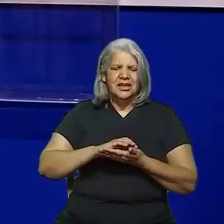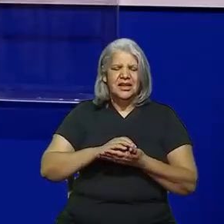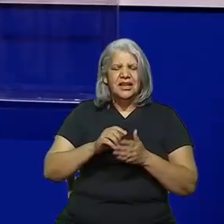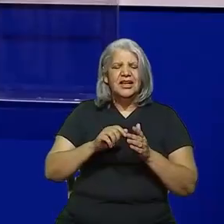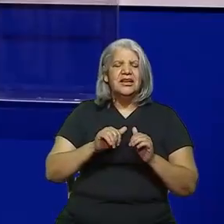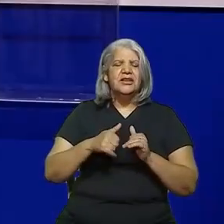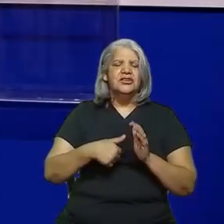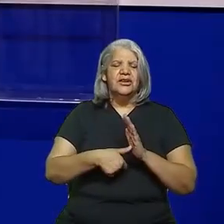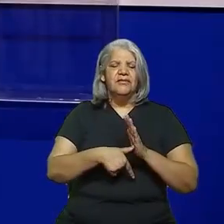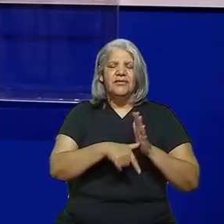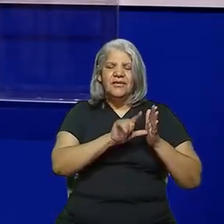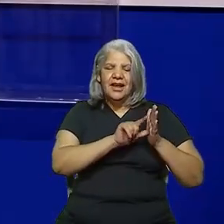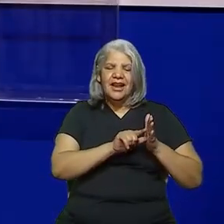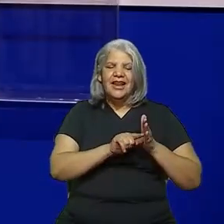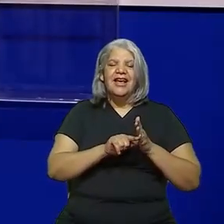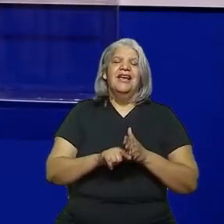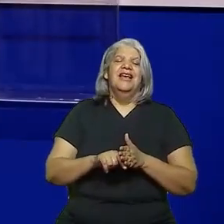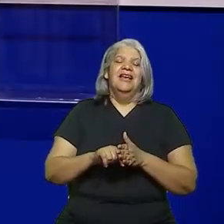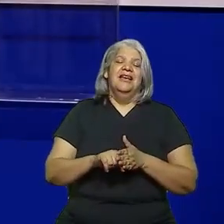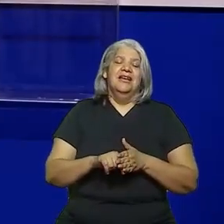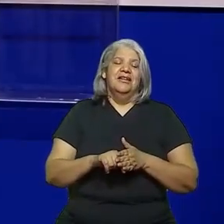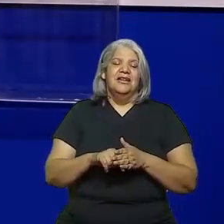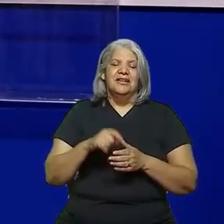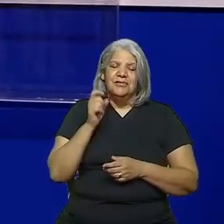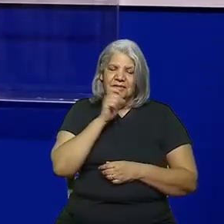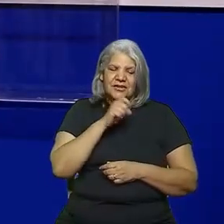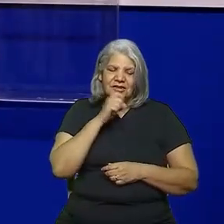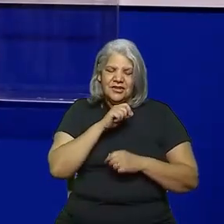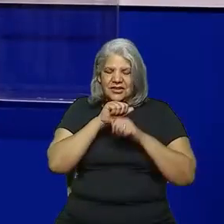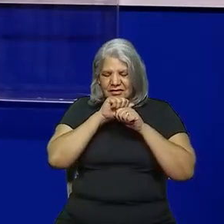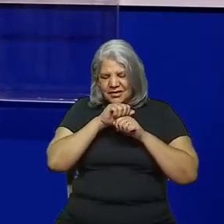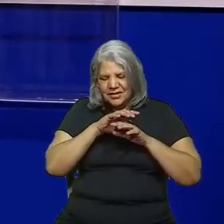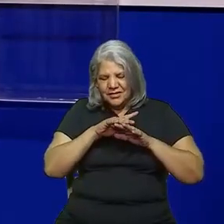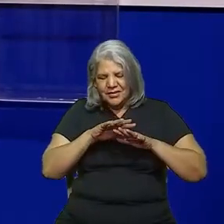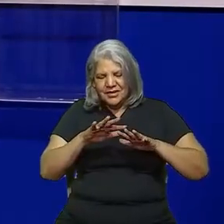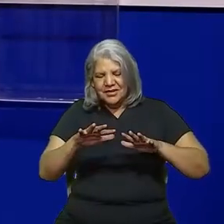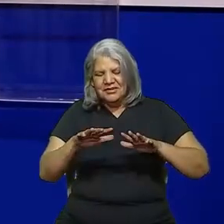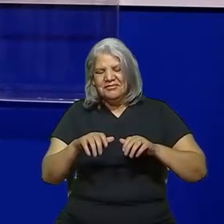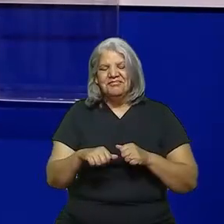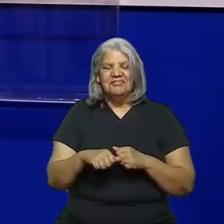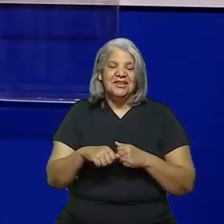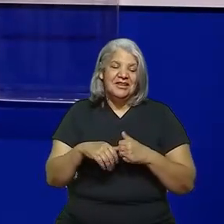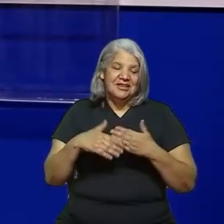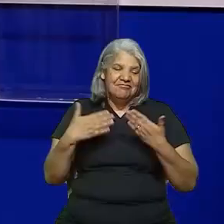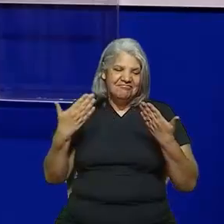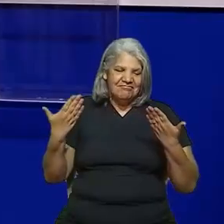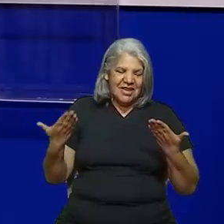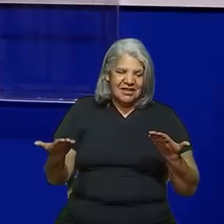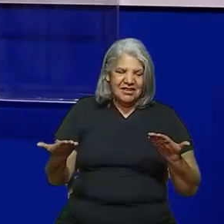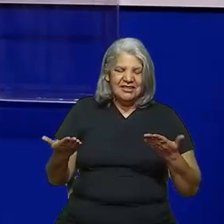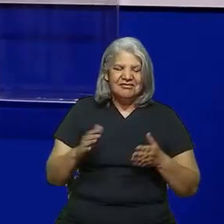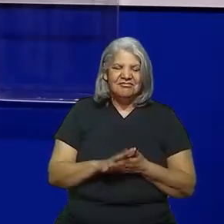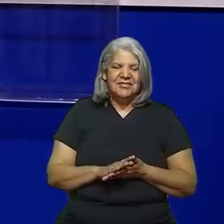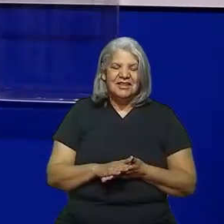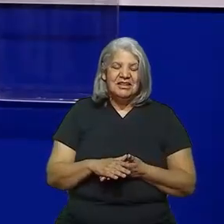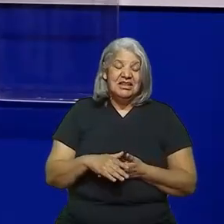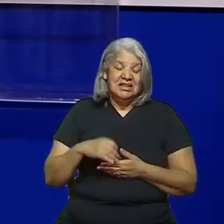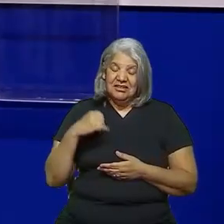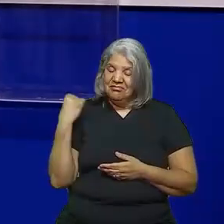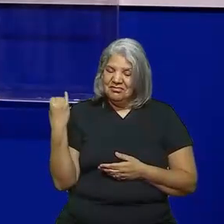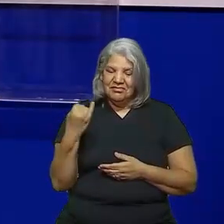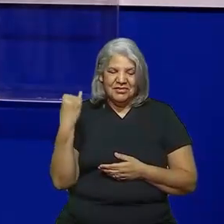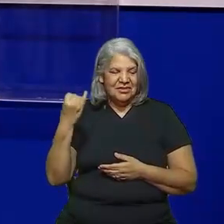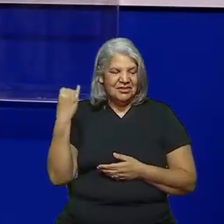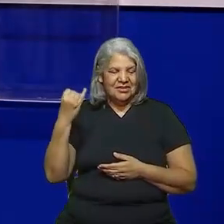os cancelamentos, as fake news, que têm ficado, infelizmente, tão frequentes e com uma importância tão